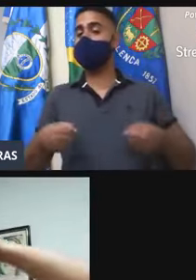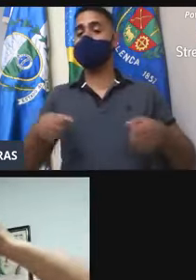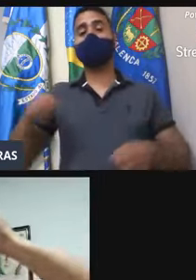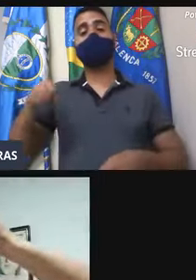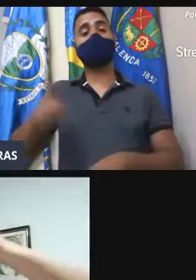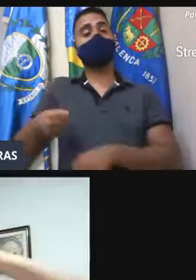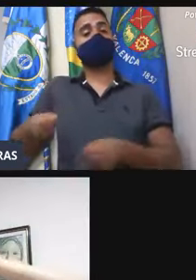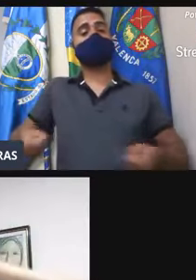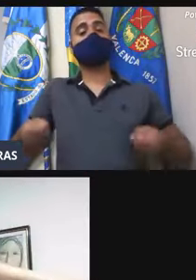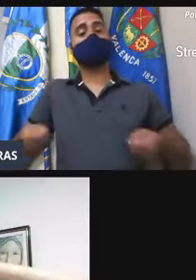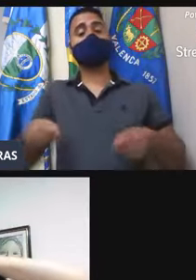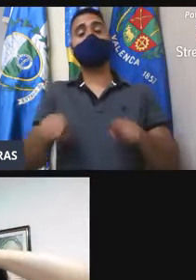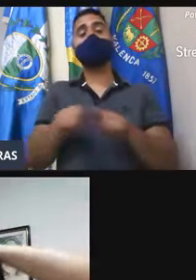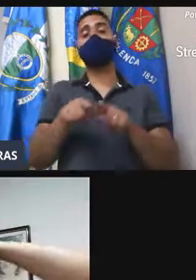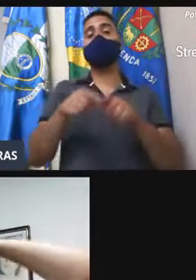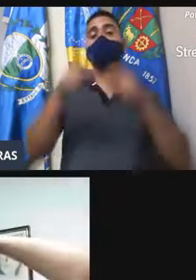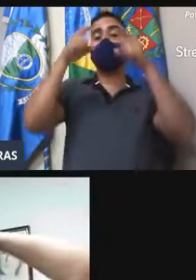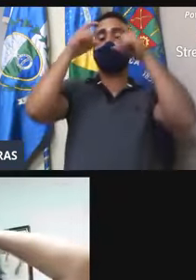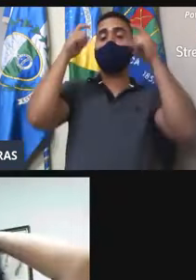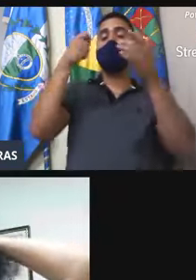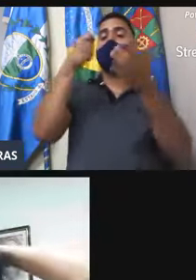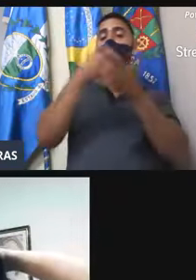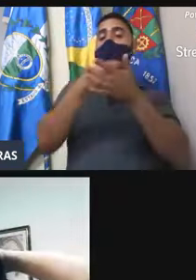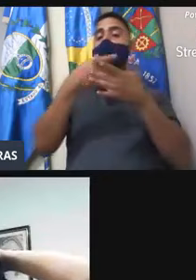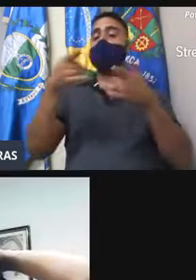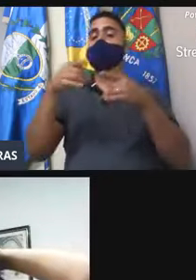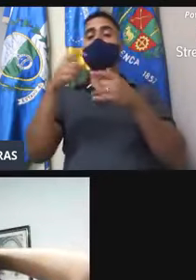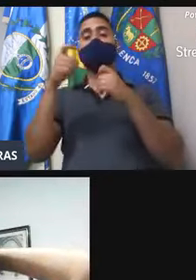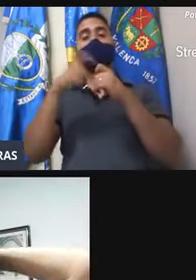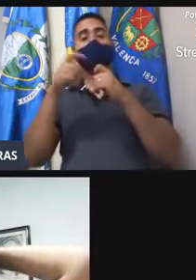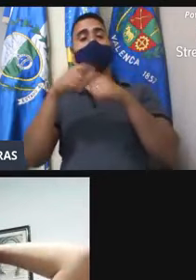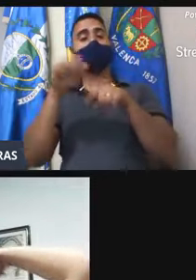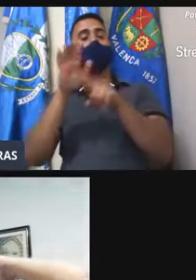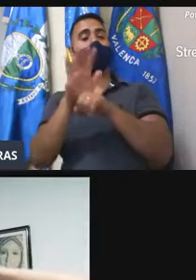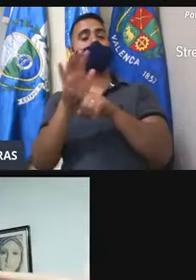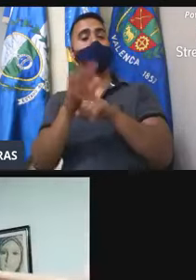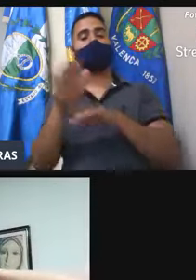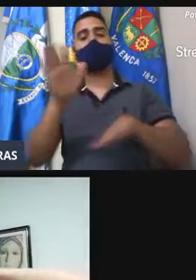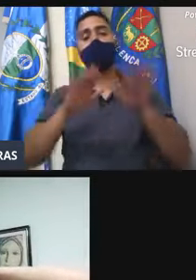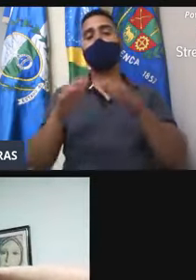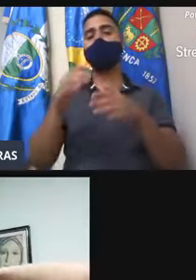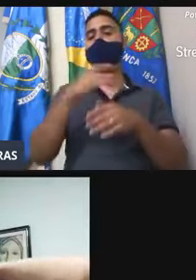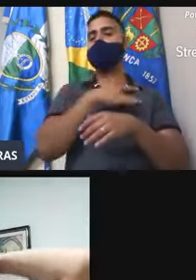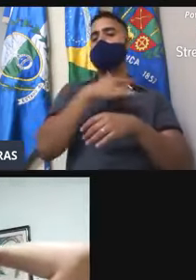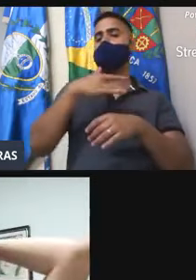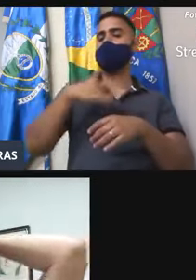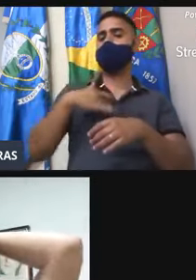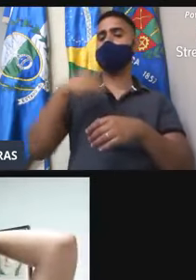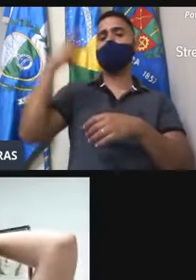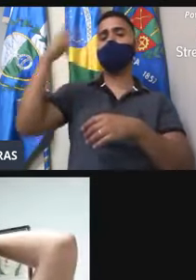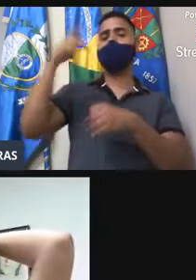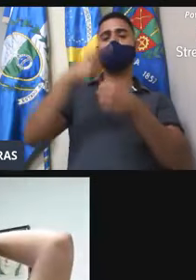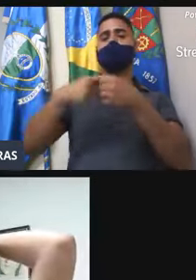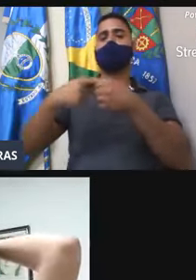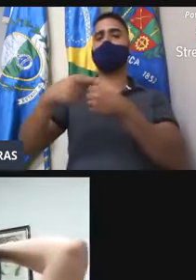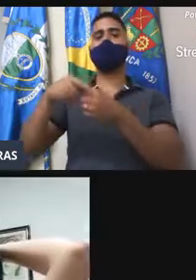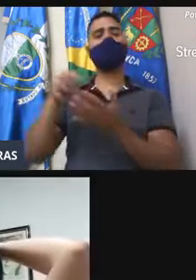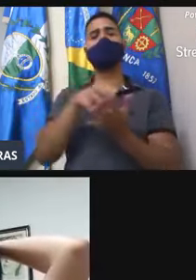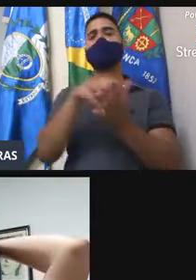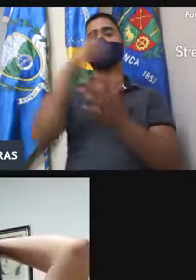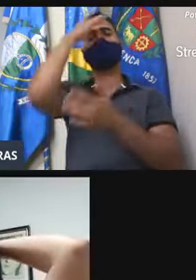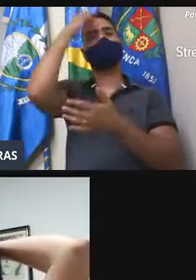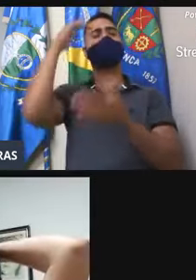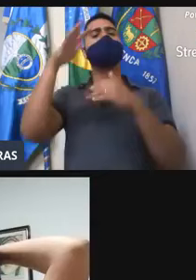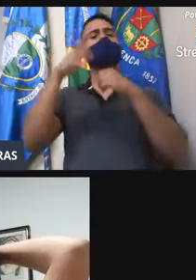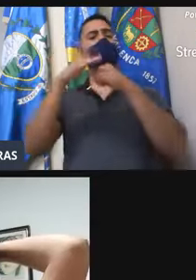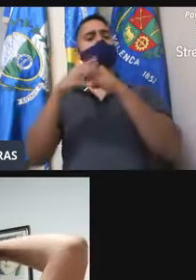óculos, medicamentos, pagamento de exame médico, apoio financeiro para tratamento de saúde fora do município, transporte de doentes,